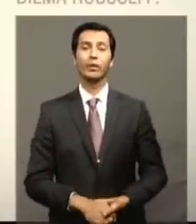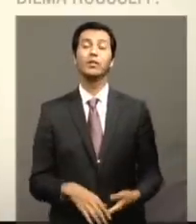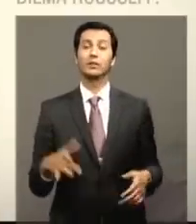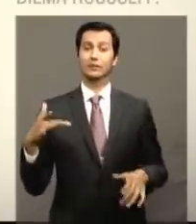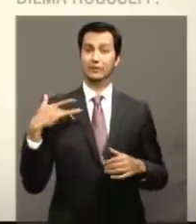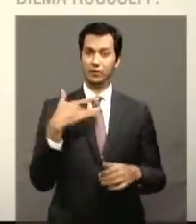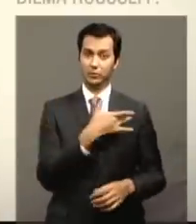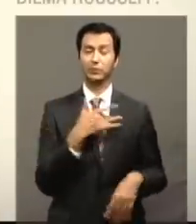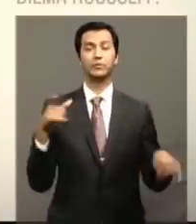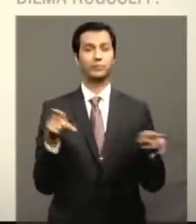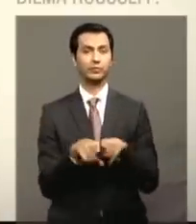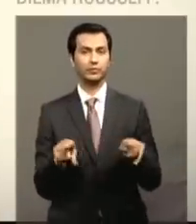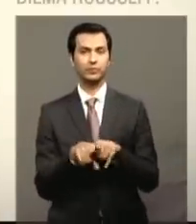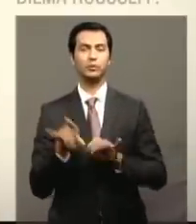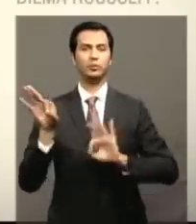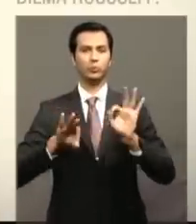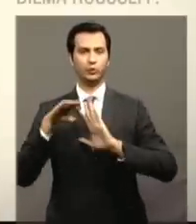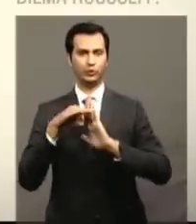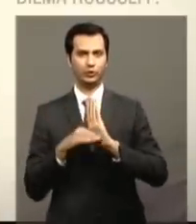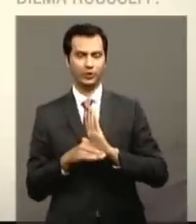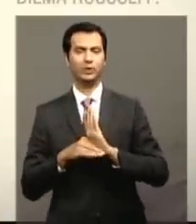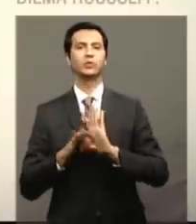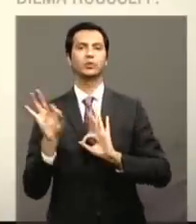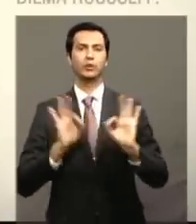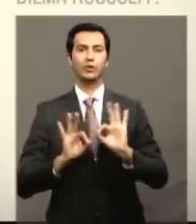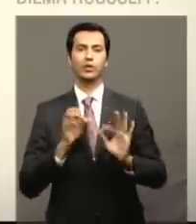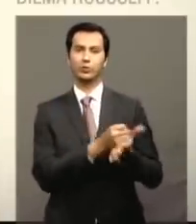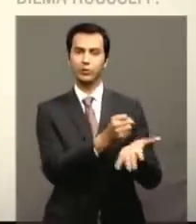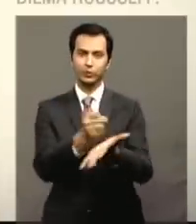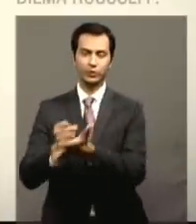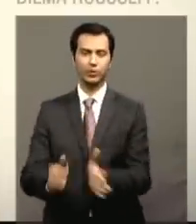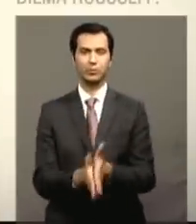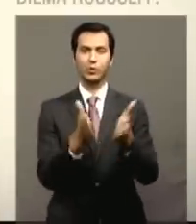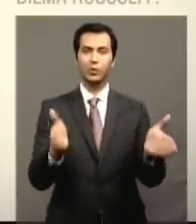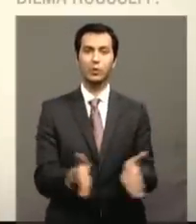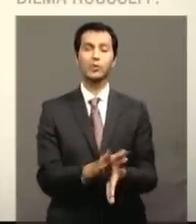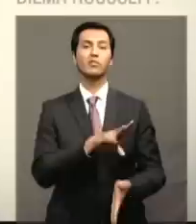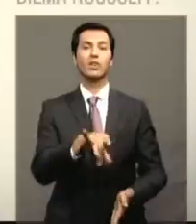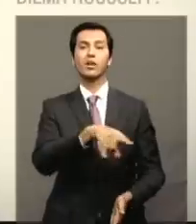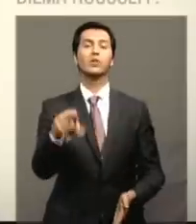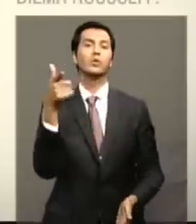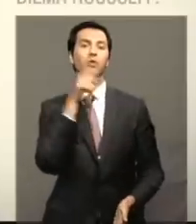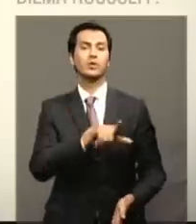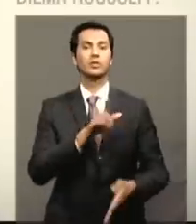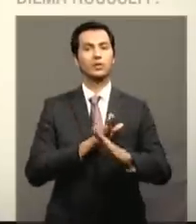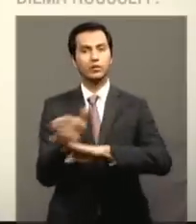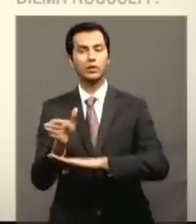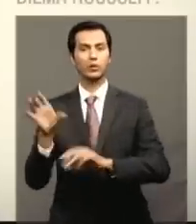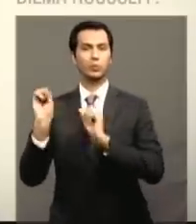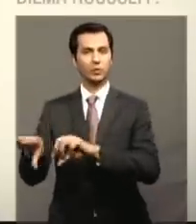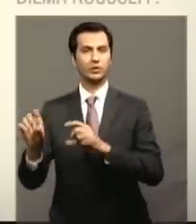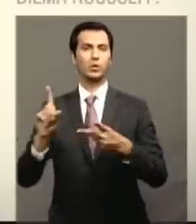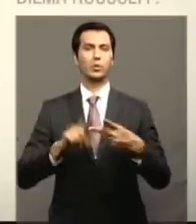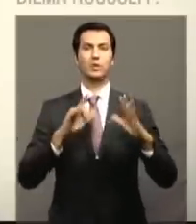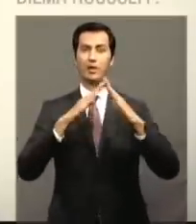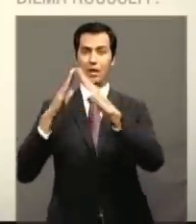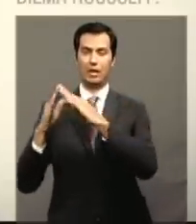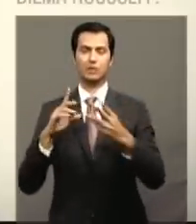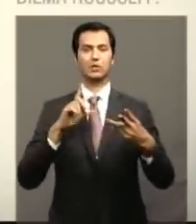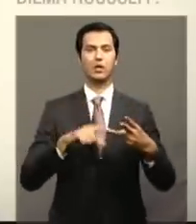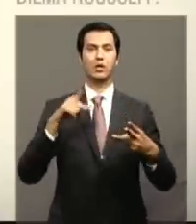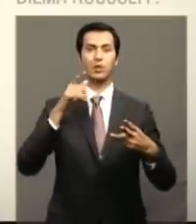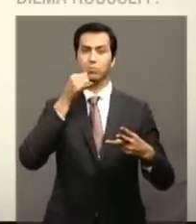miséria vai ampliar o acesso da população extremamente pobre à educação à moradia A luz